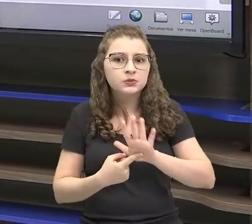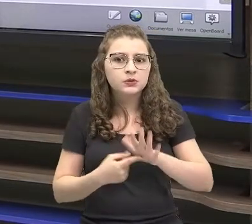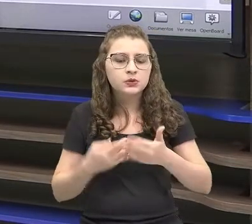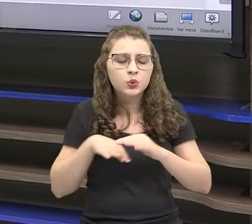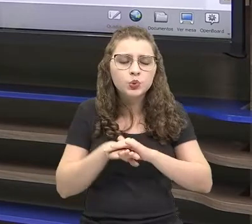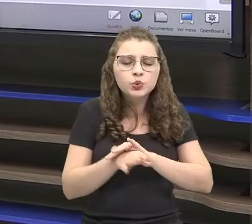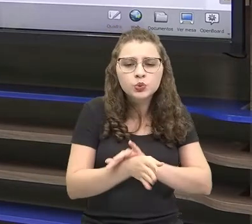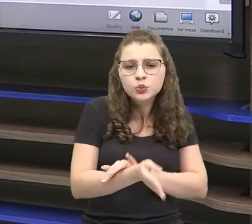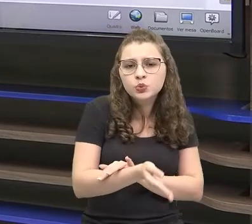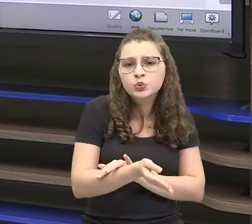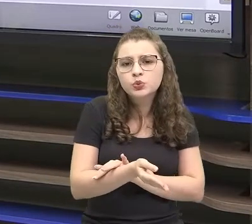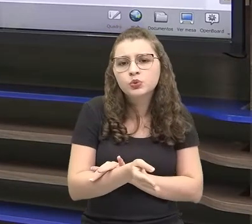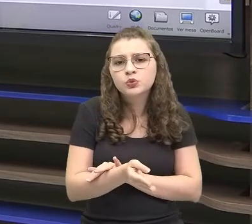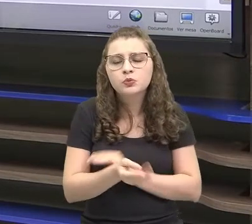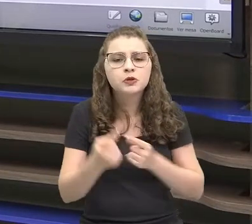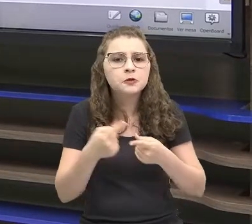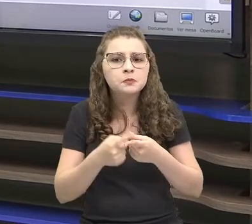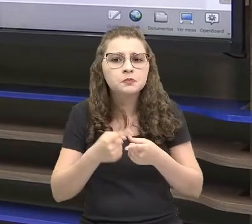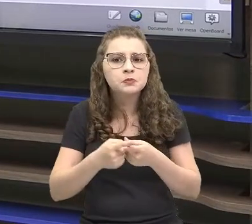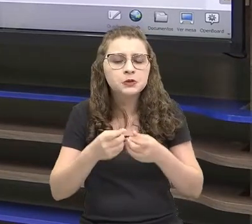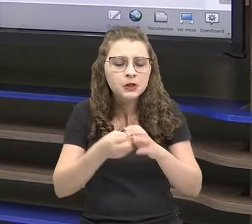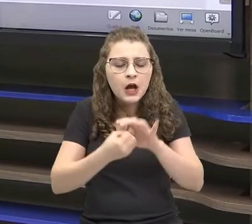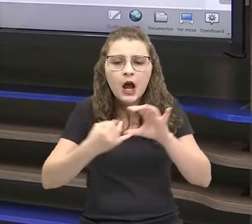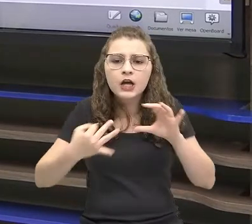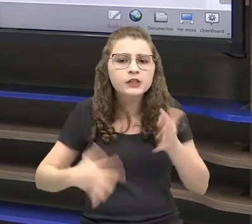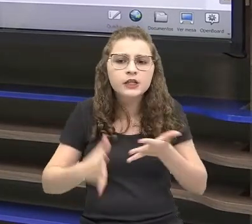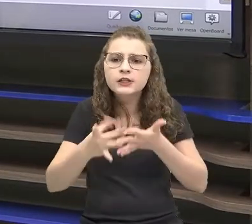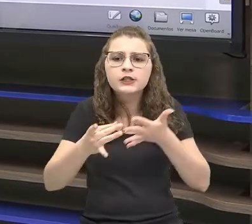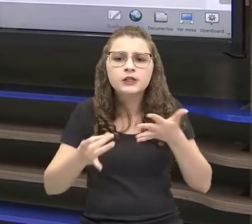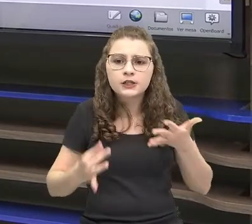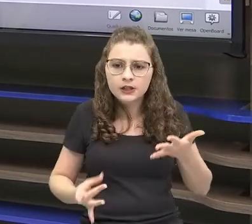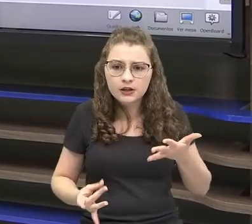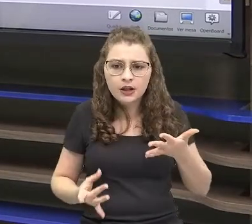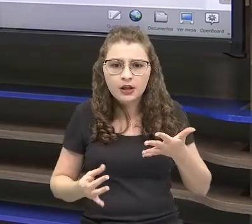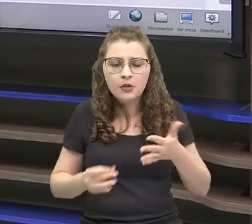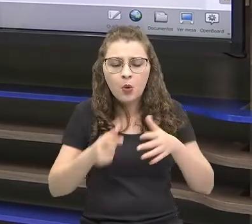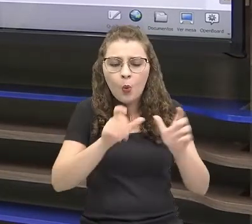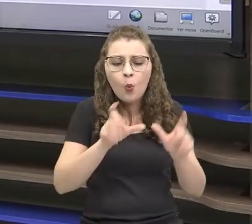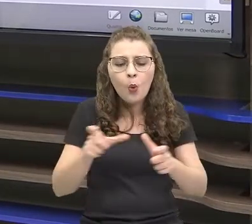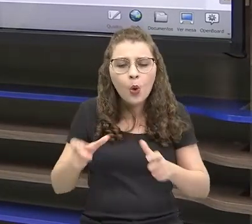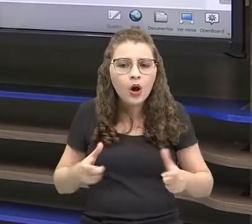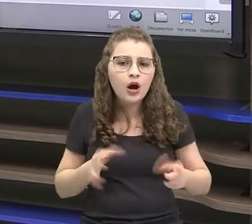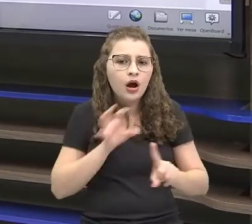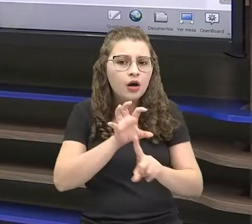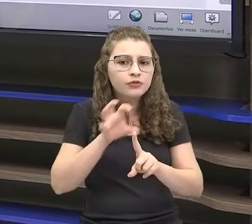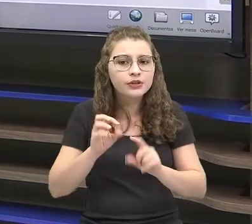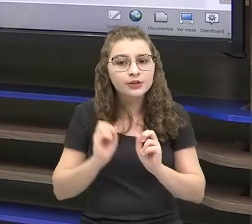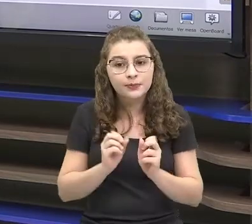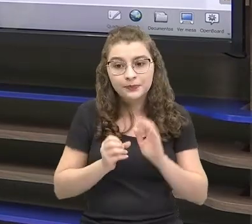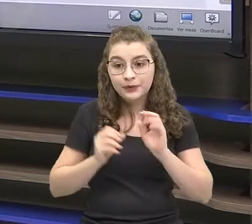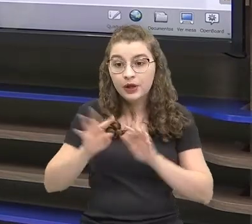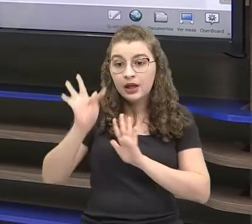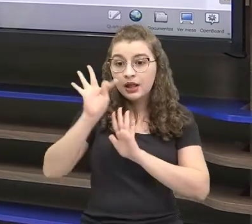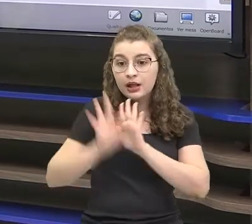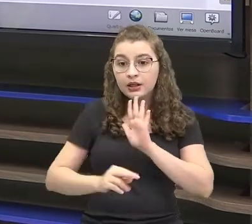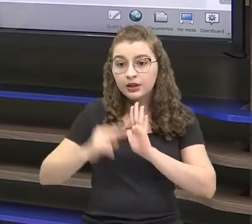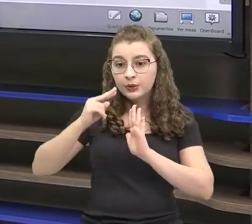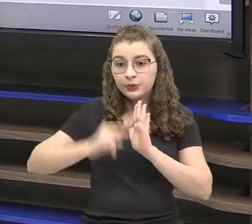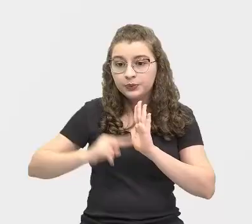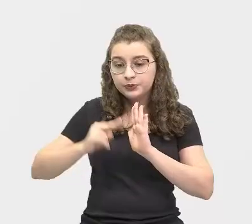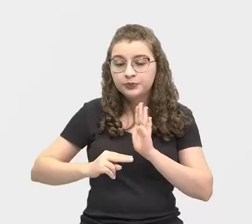ele vai, por que ele tem essa situação, porque o ambiente lhe leva a isso. Olha só, observa aí.